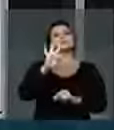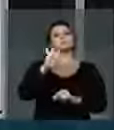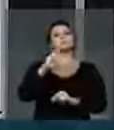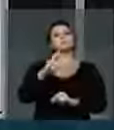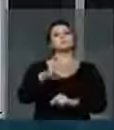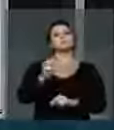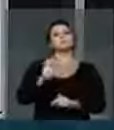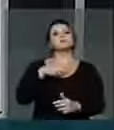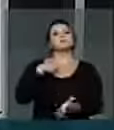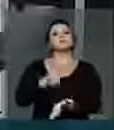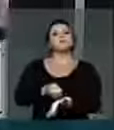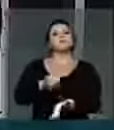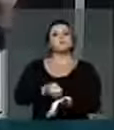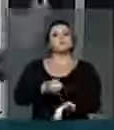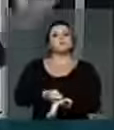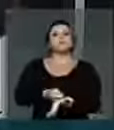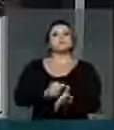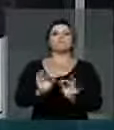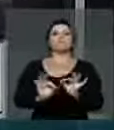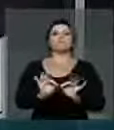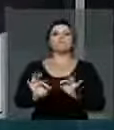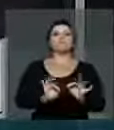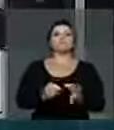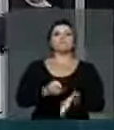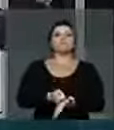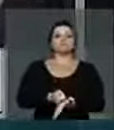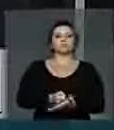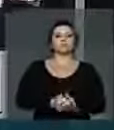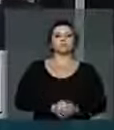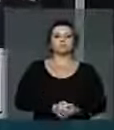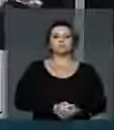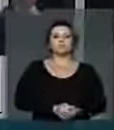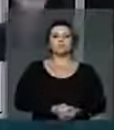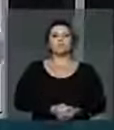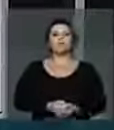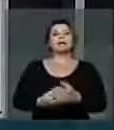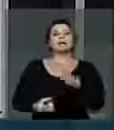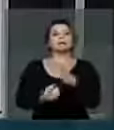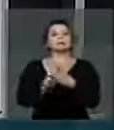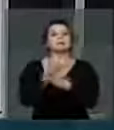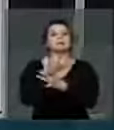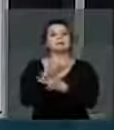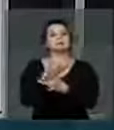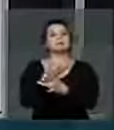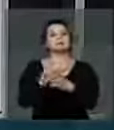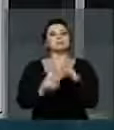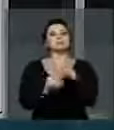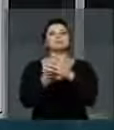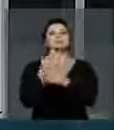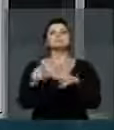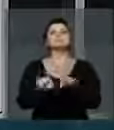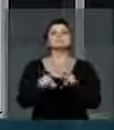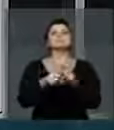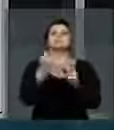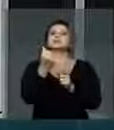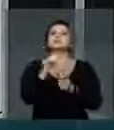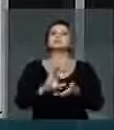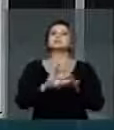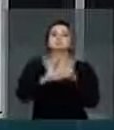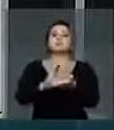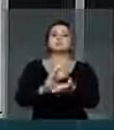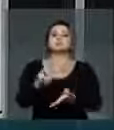impõe, que é justamente a implantação de um orçamento